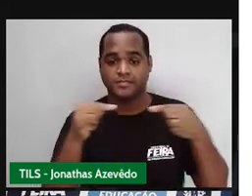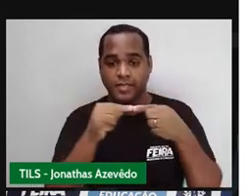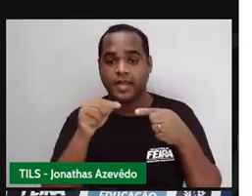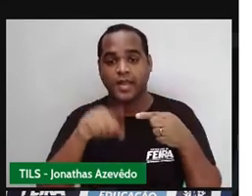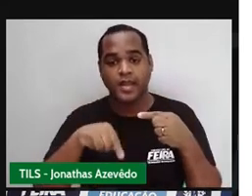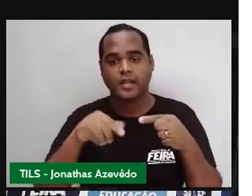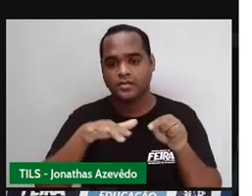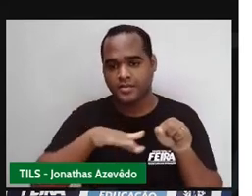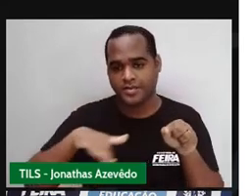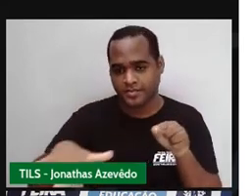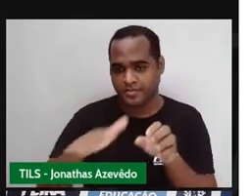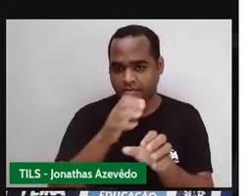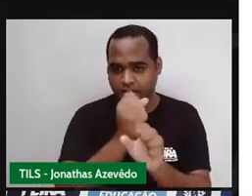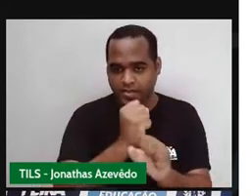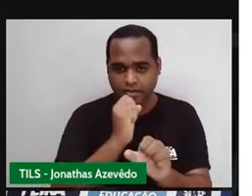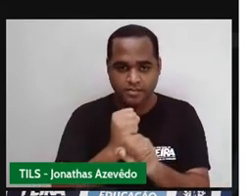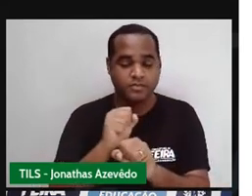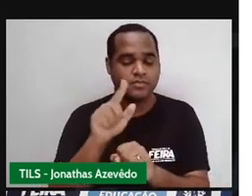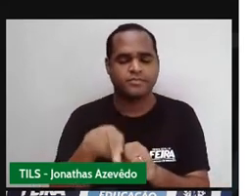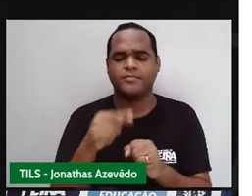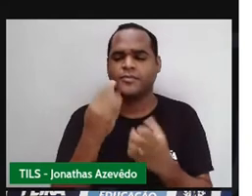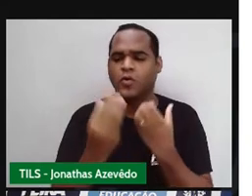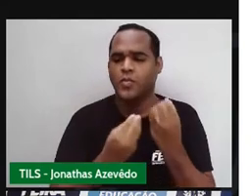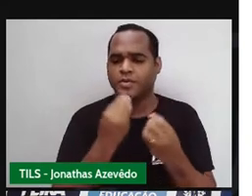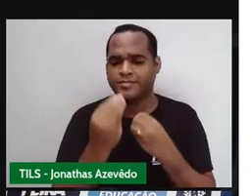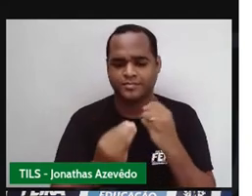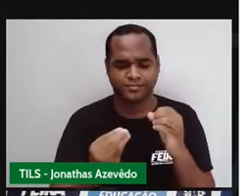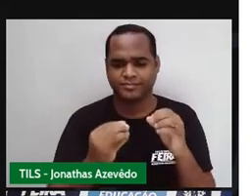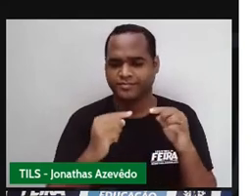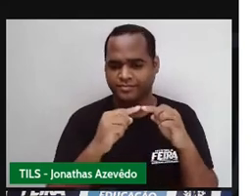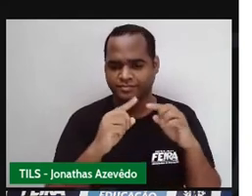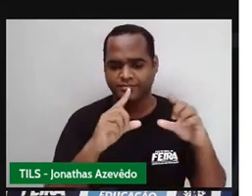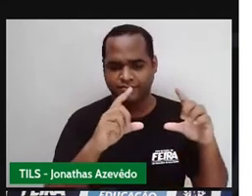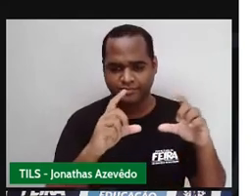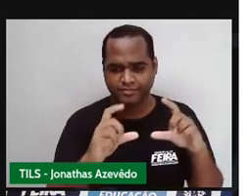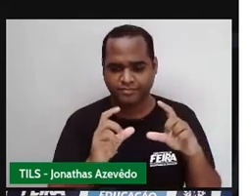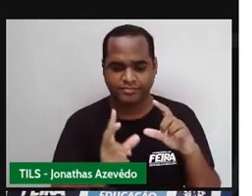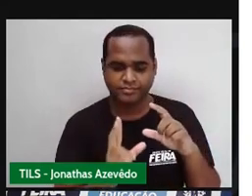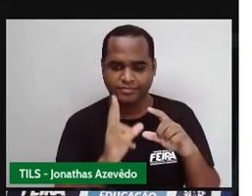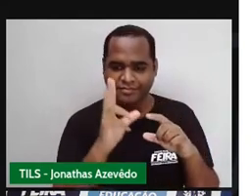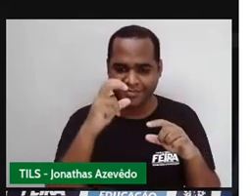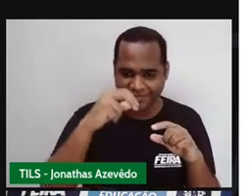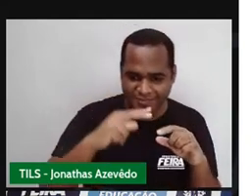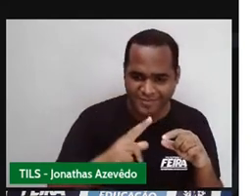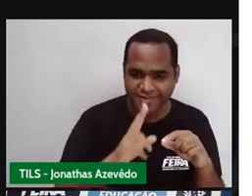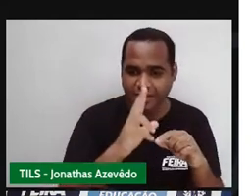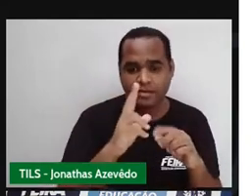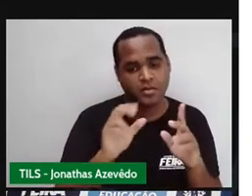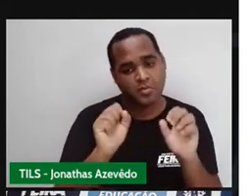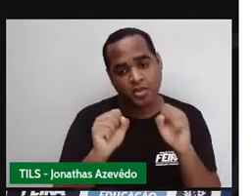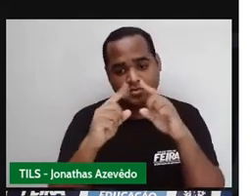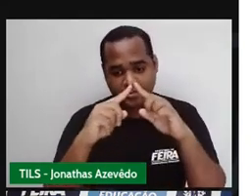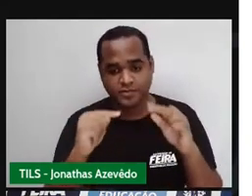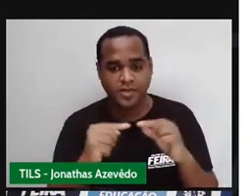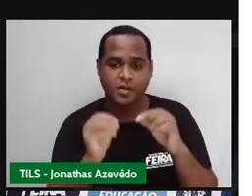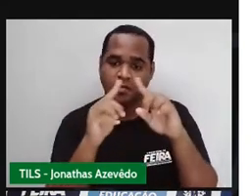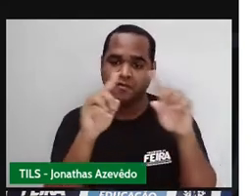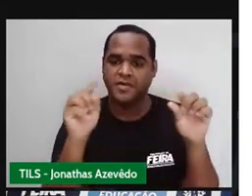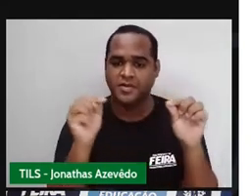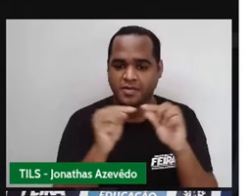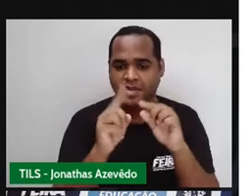cálculo de área de figuras quando elas são decompostos em retângulos né mas pode ser retângulos